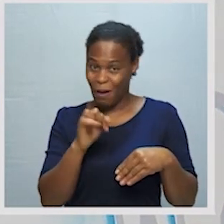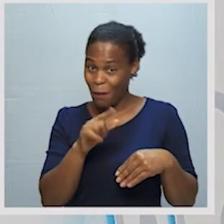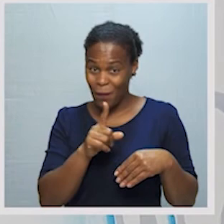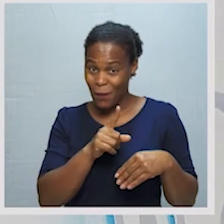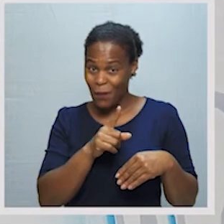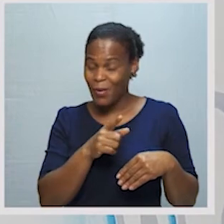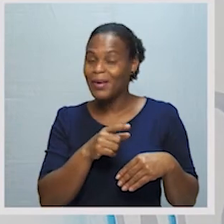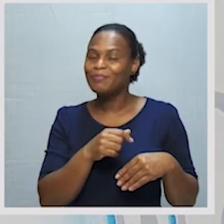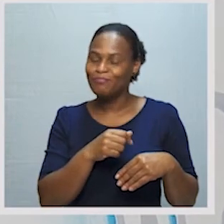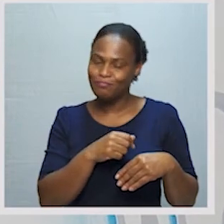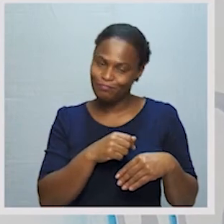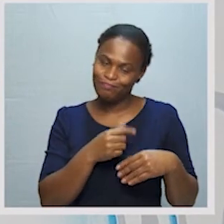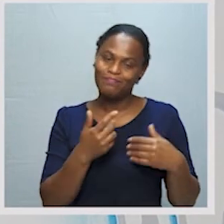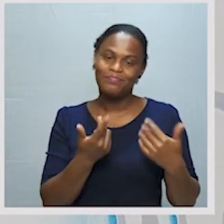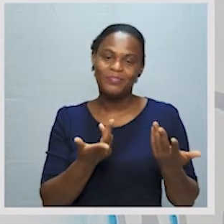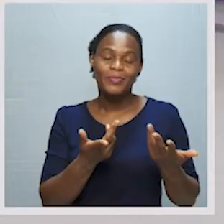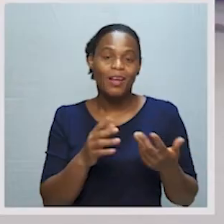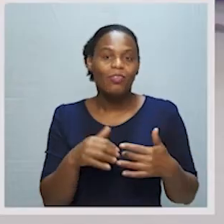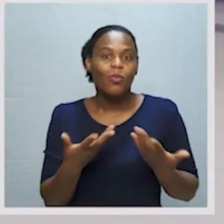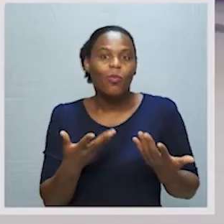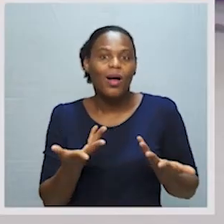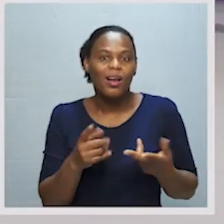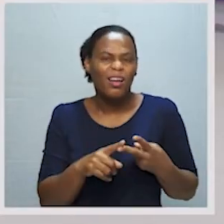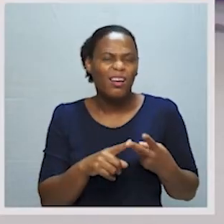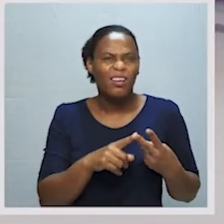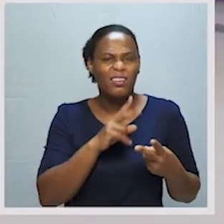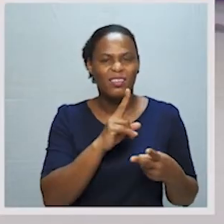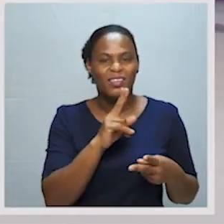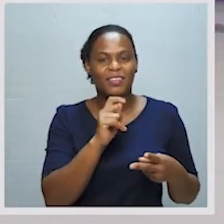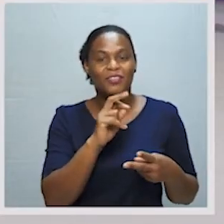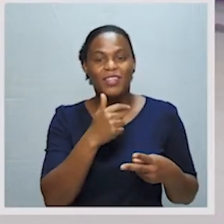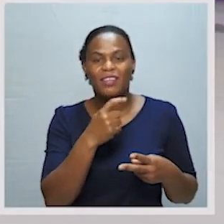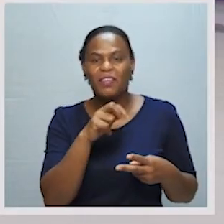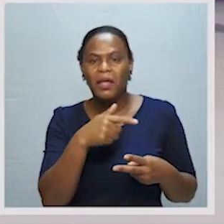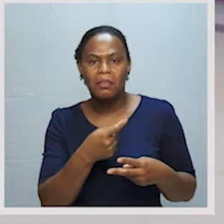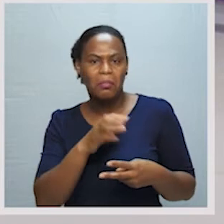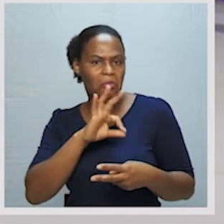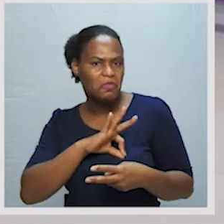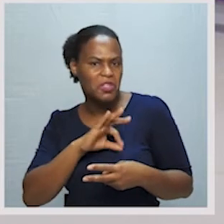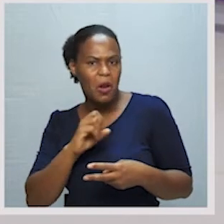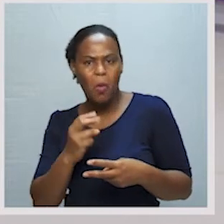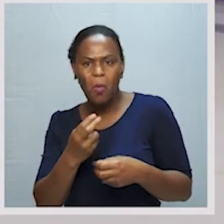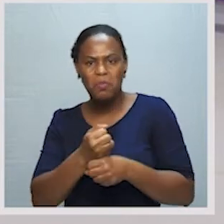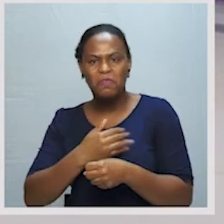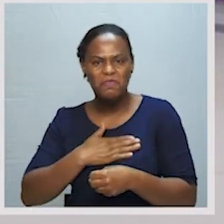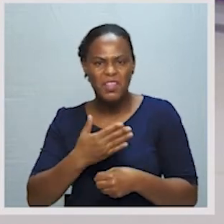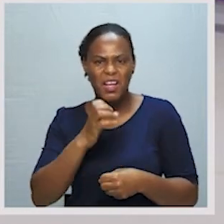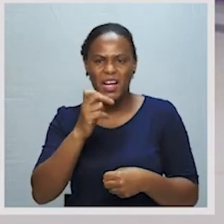Não é a vertente lúdica? Então, será que é a vertente profissional ou